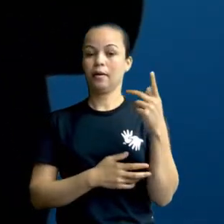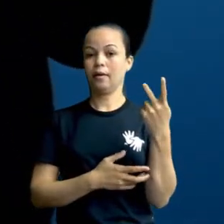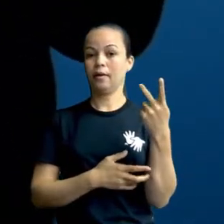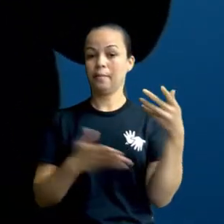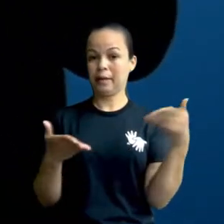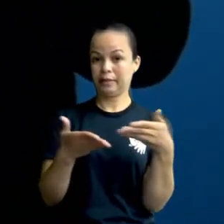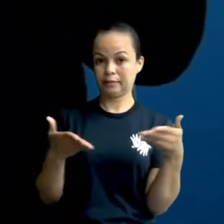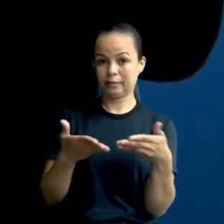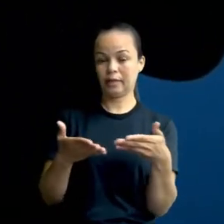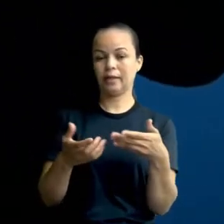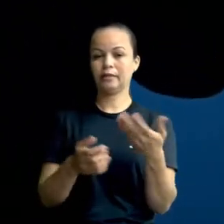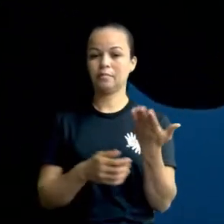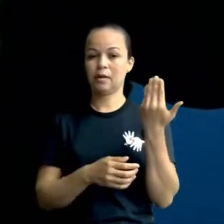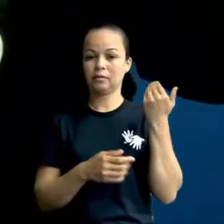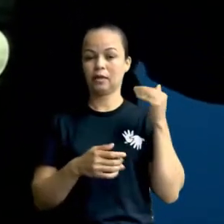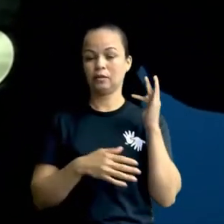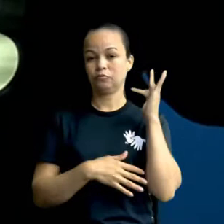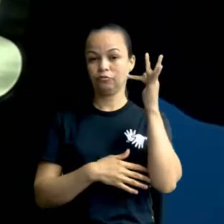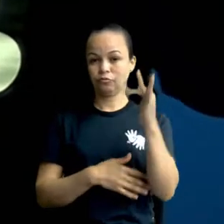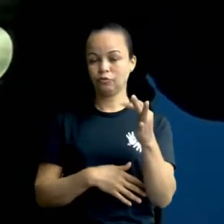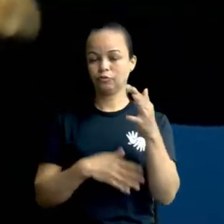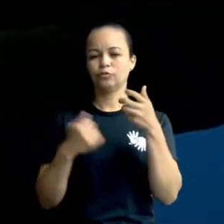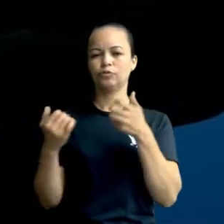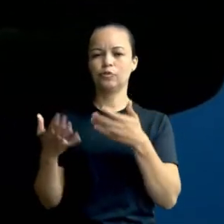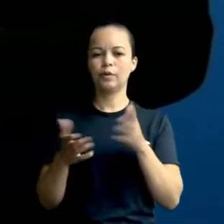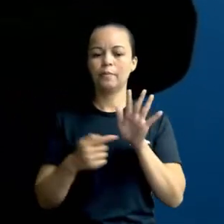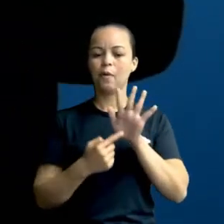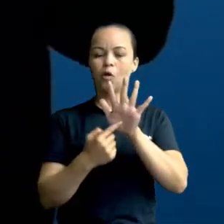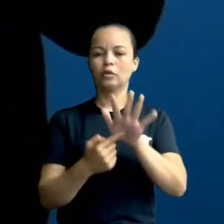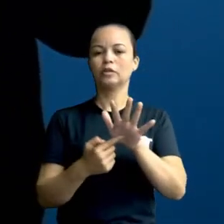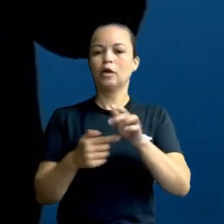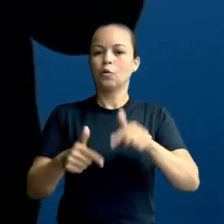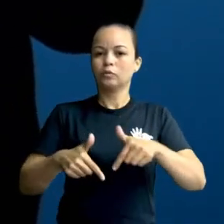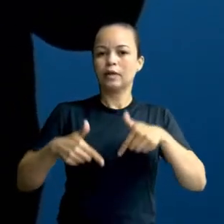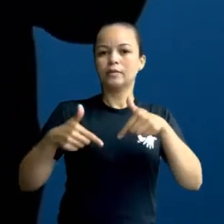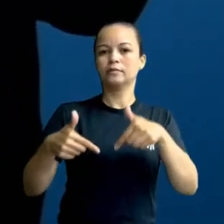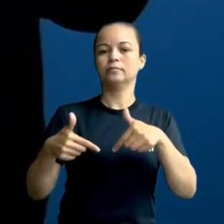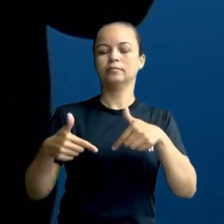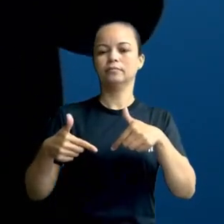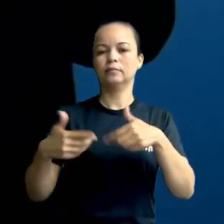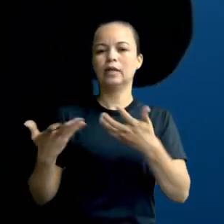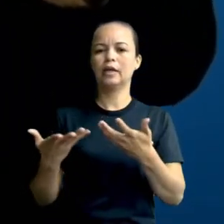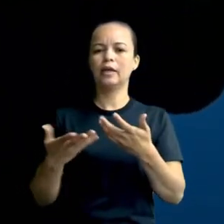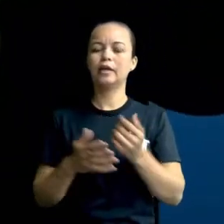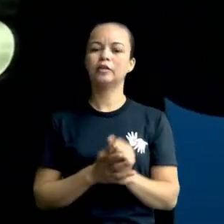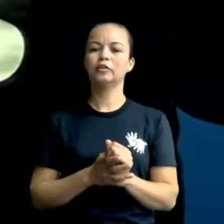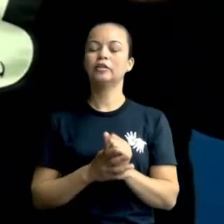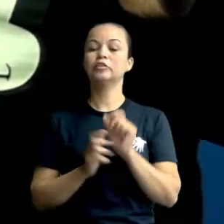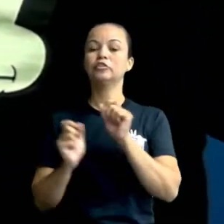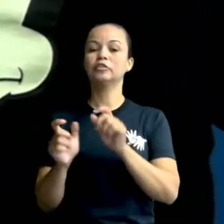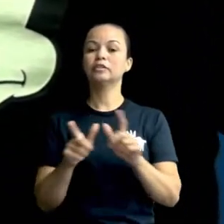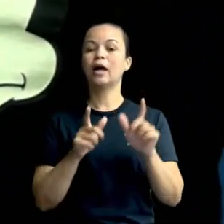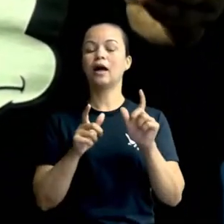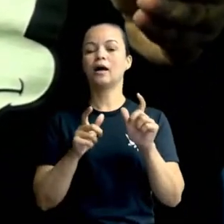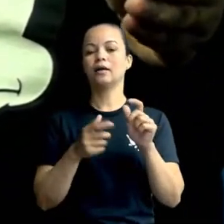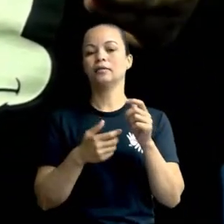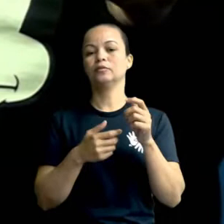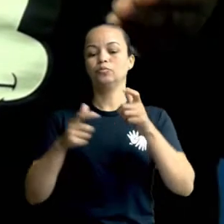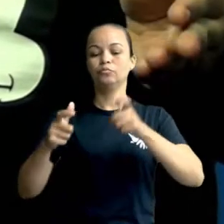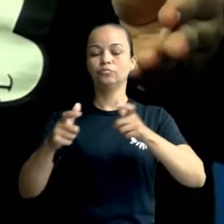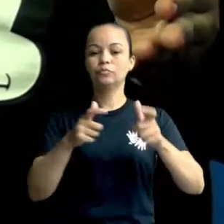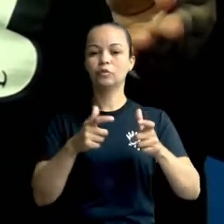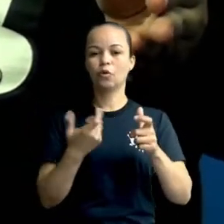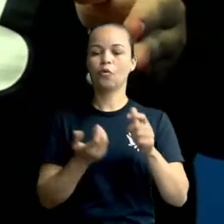futuro, indicam quando ocorre a ação, estado ou fenômeno expressado pelo